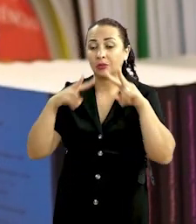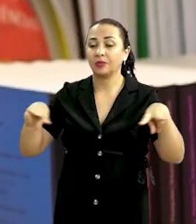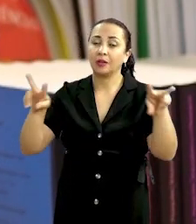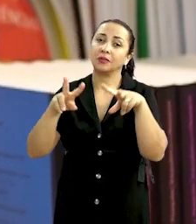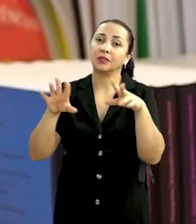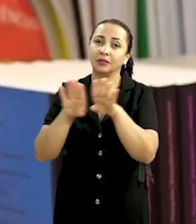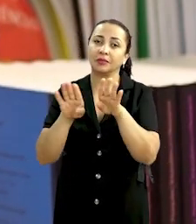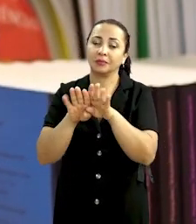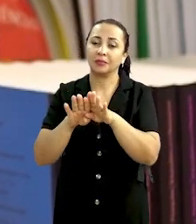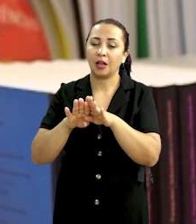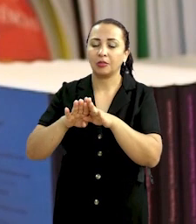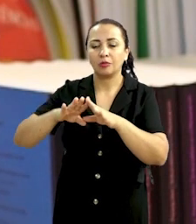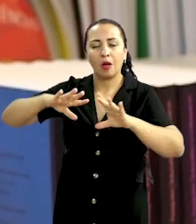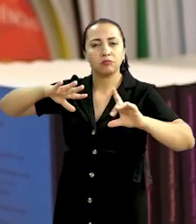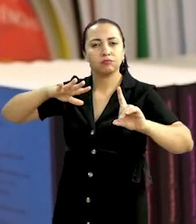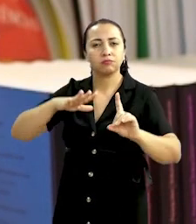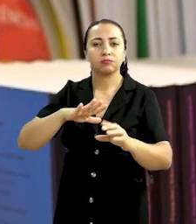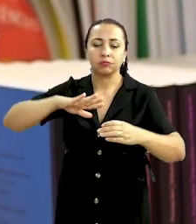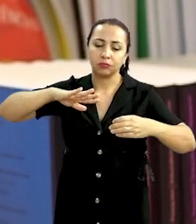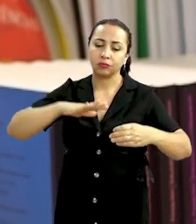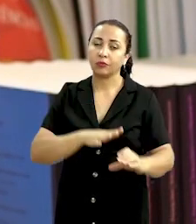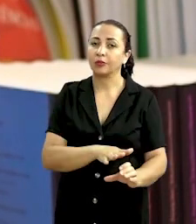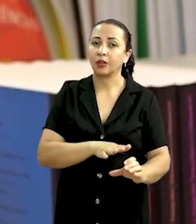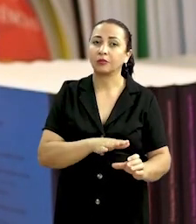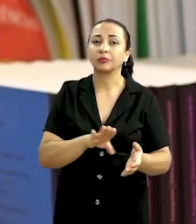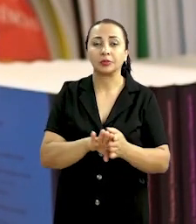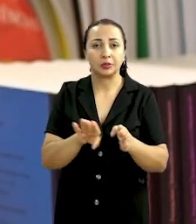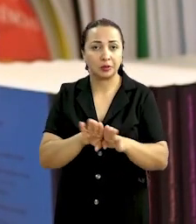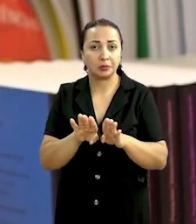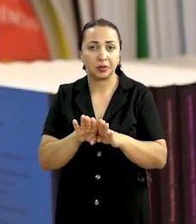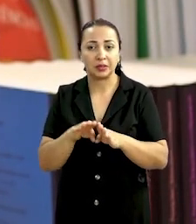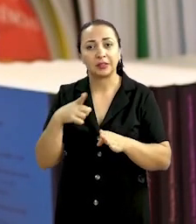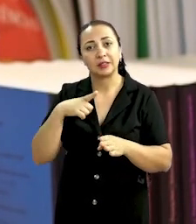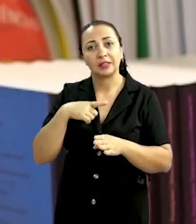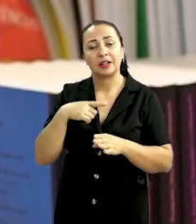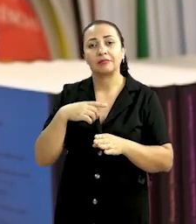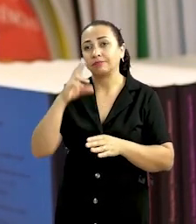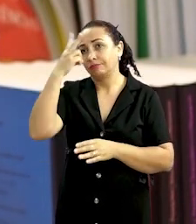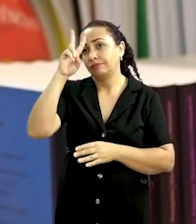também a dimensão de infinização, né? A gente tem